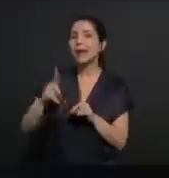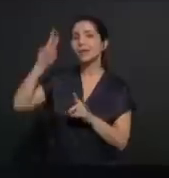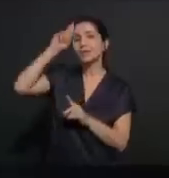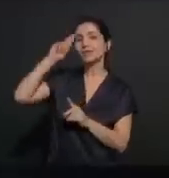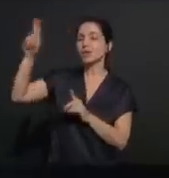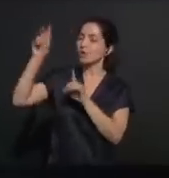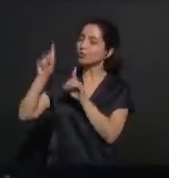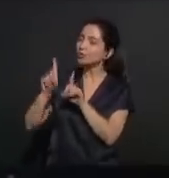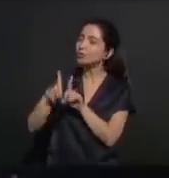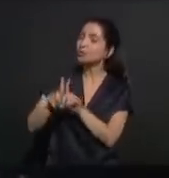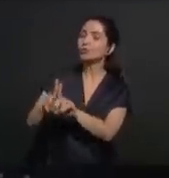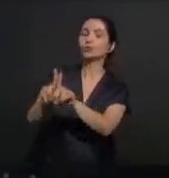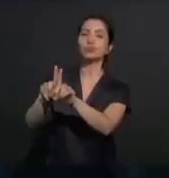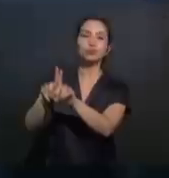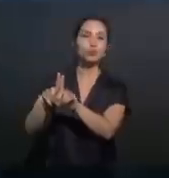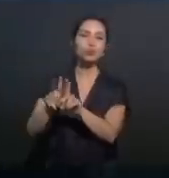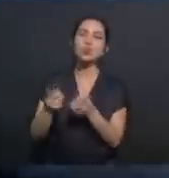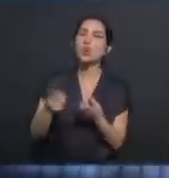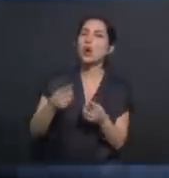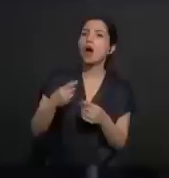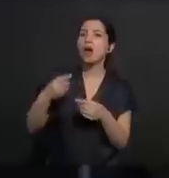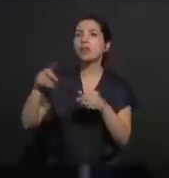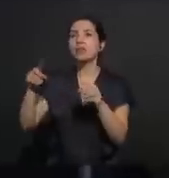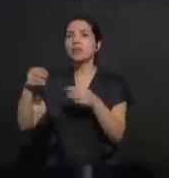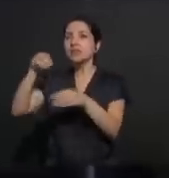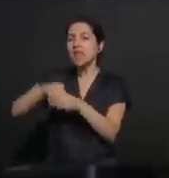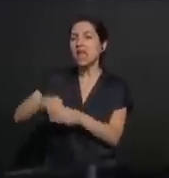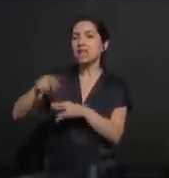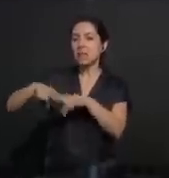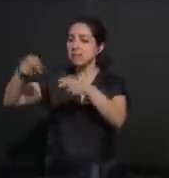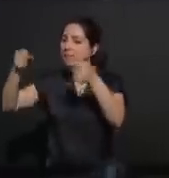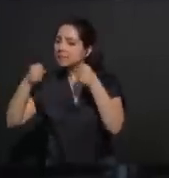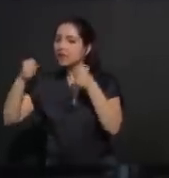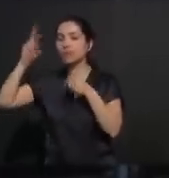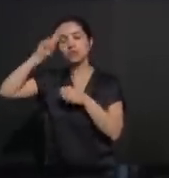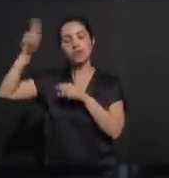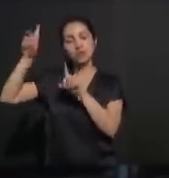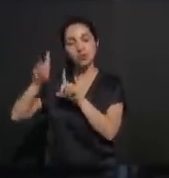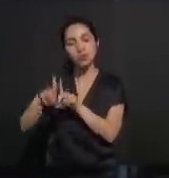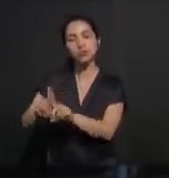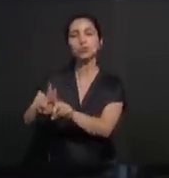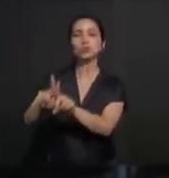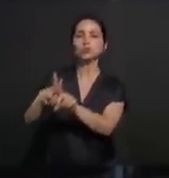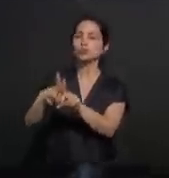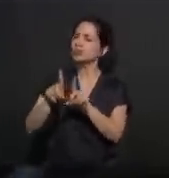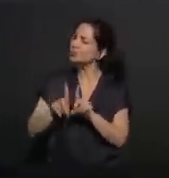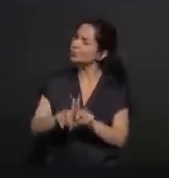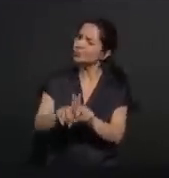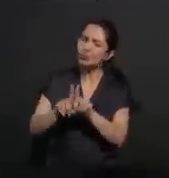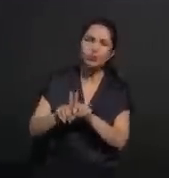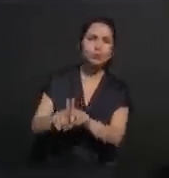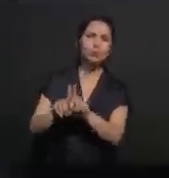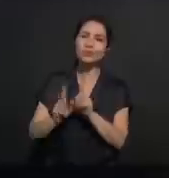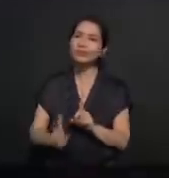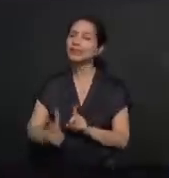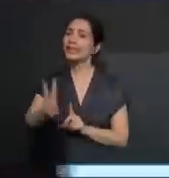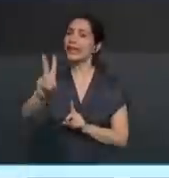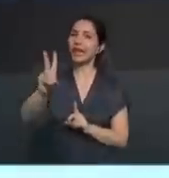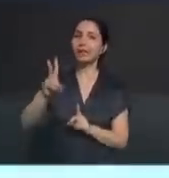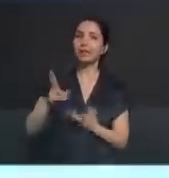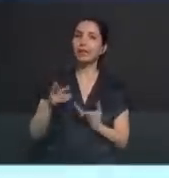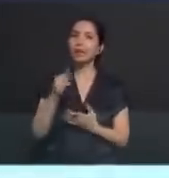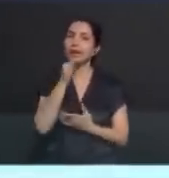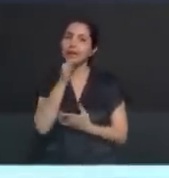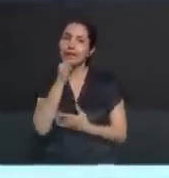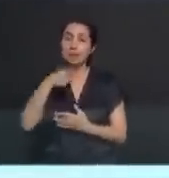o Senhor era com ele. Na sua vida, terminou o namoro, porém o Senhor era com ele. Não passou numa matéria,